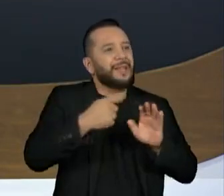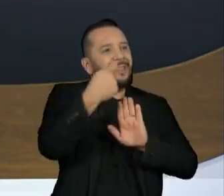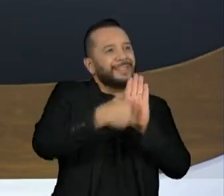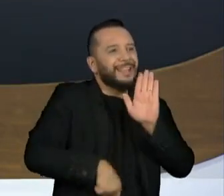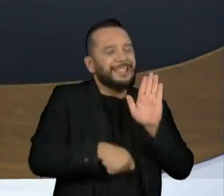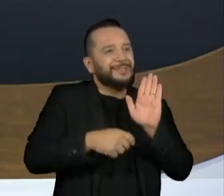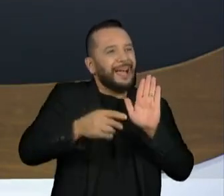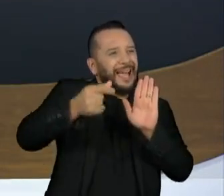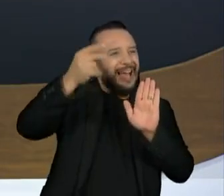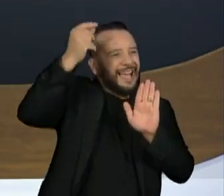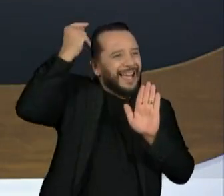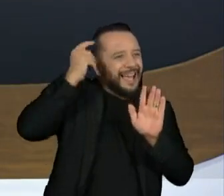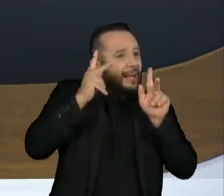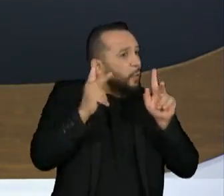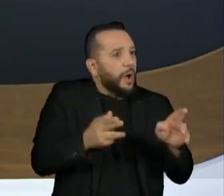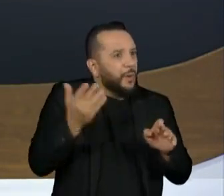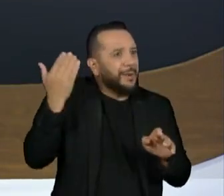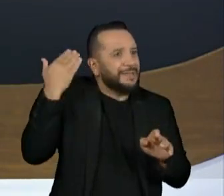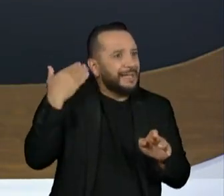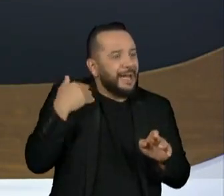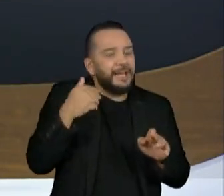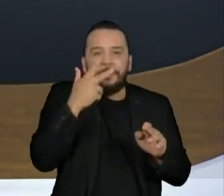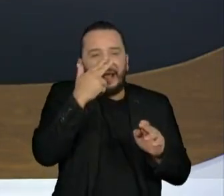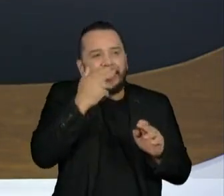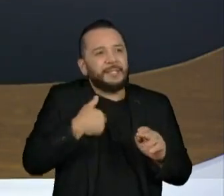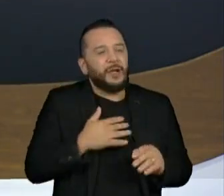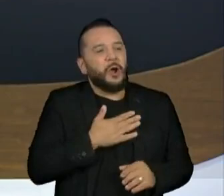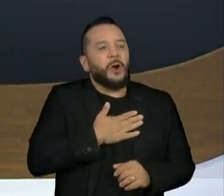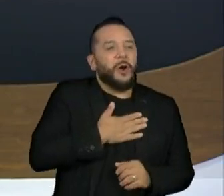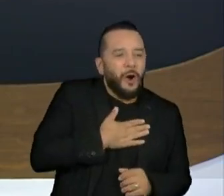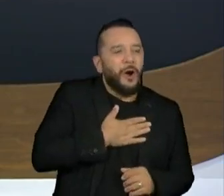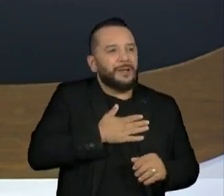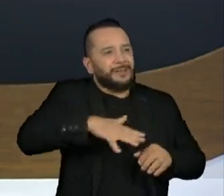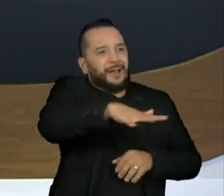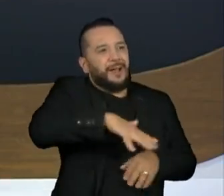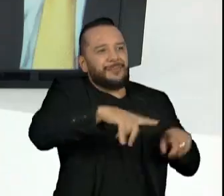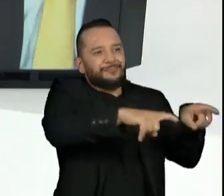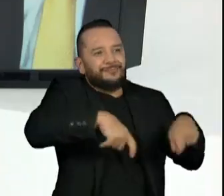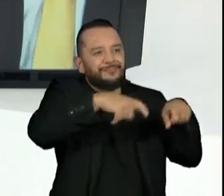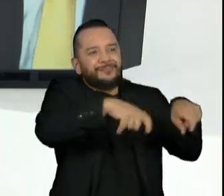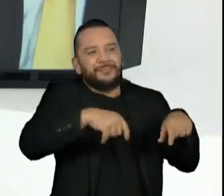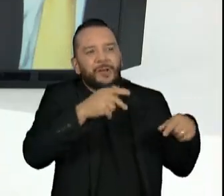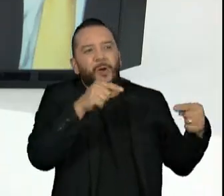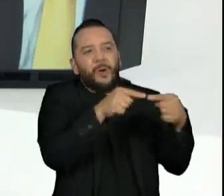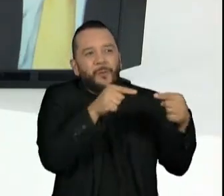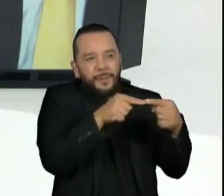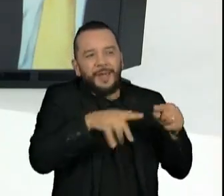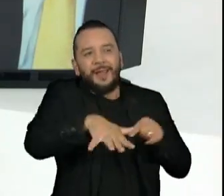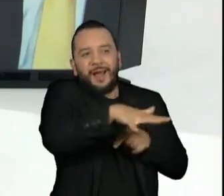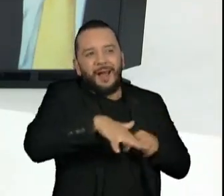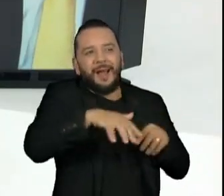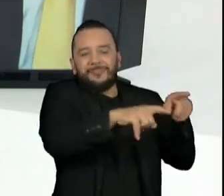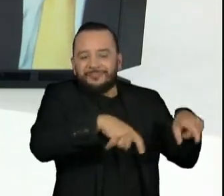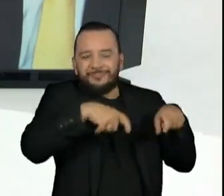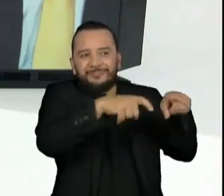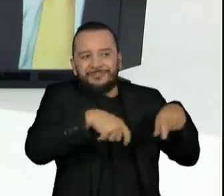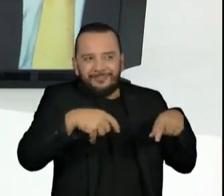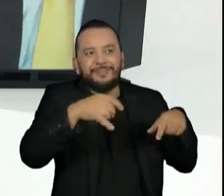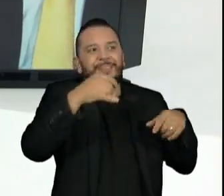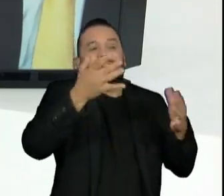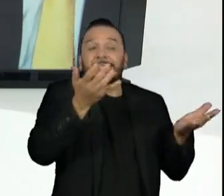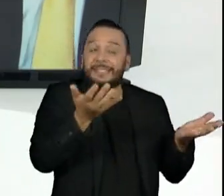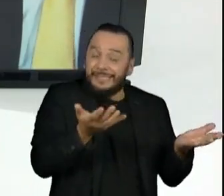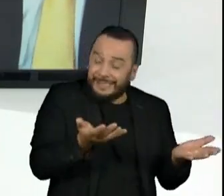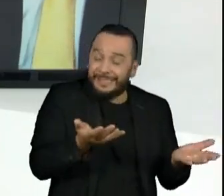muito do agrado da bancada ruralista, do setor do agronegócio. Isso não é bastante